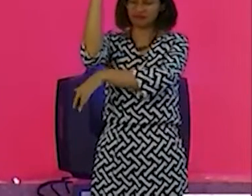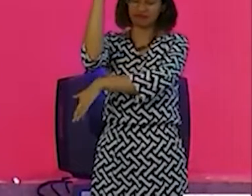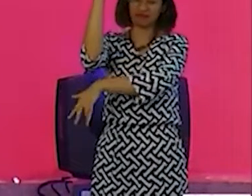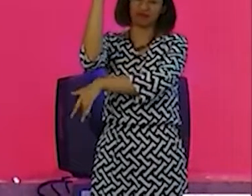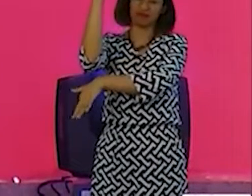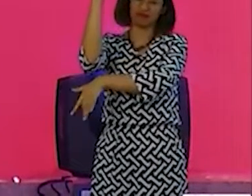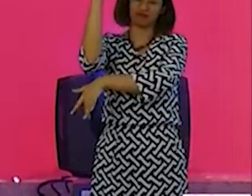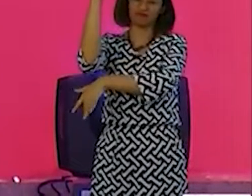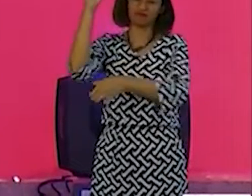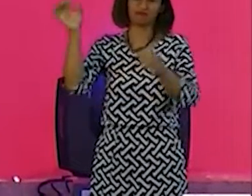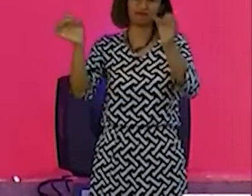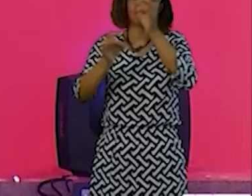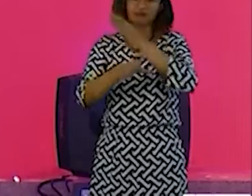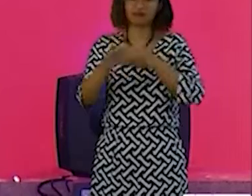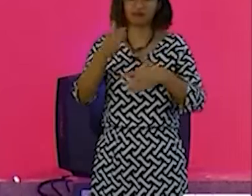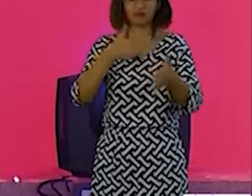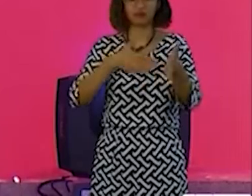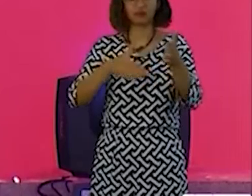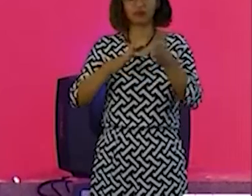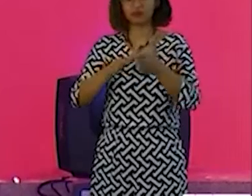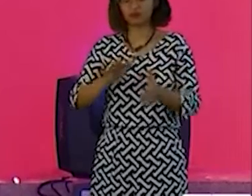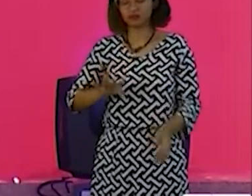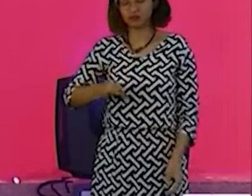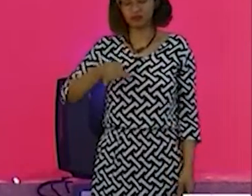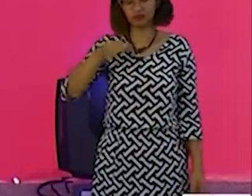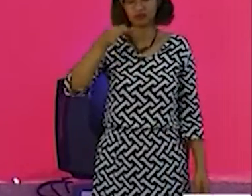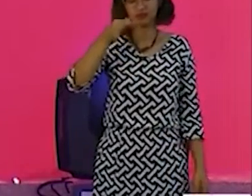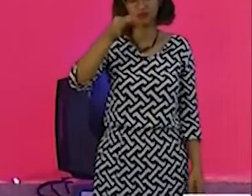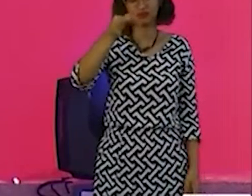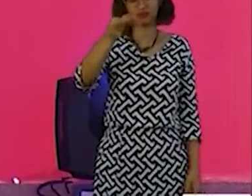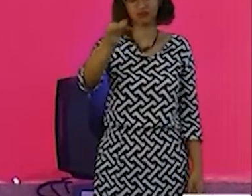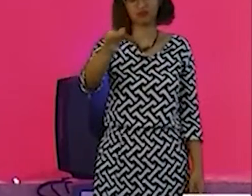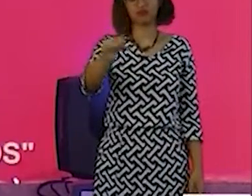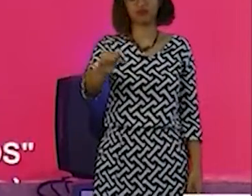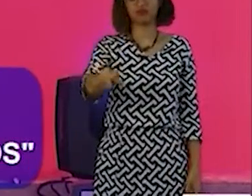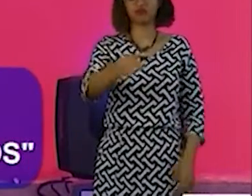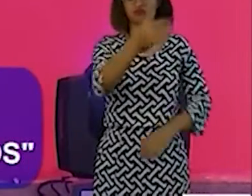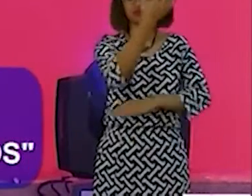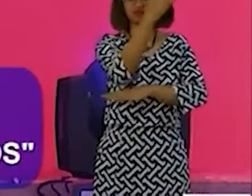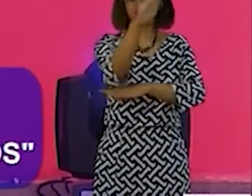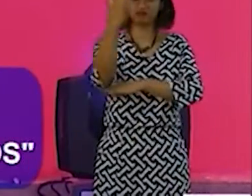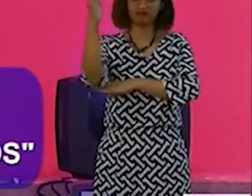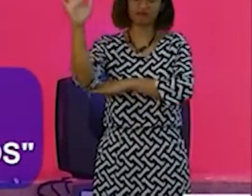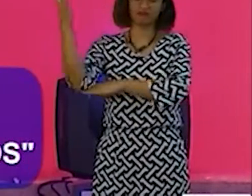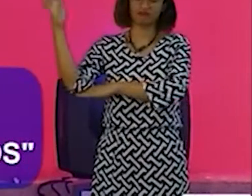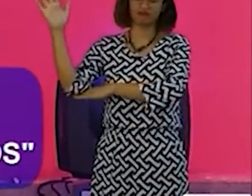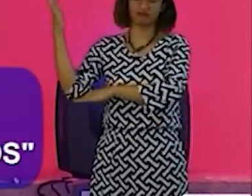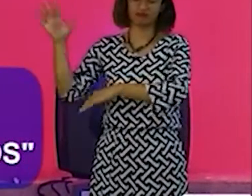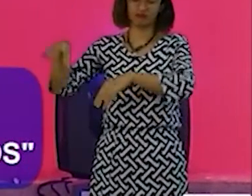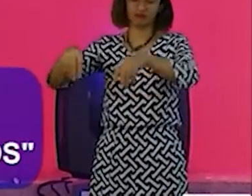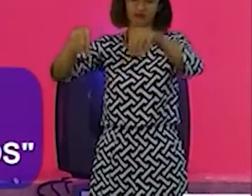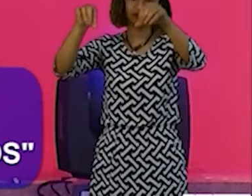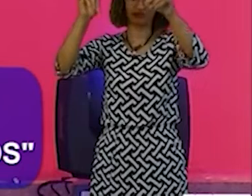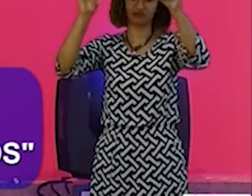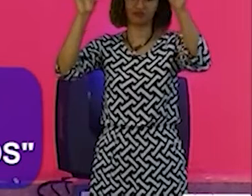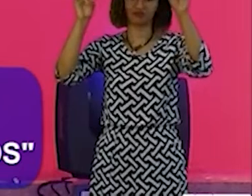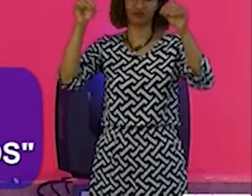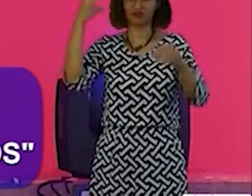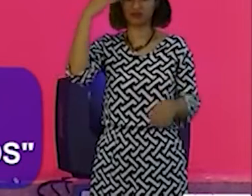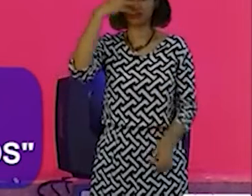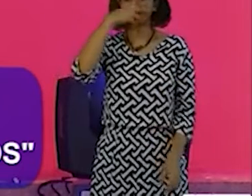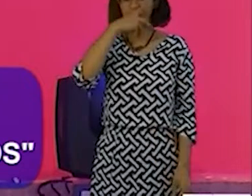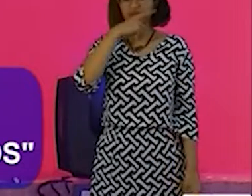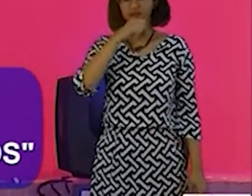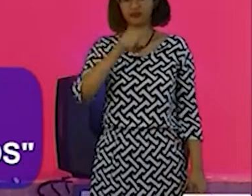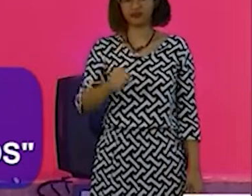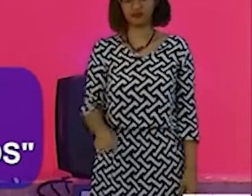com tudo e toda a possibilidade de futuro em relação à plantação e aquilo que era verde sobre a terra.